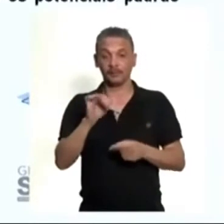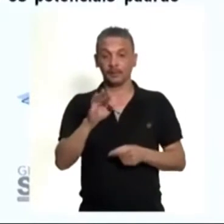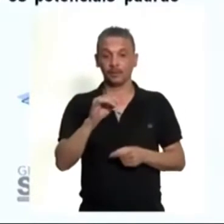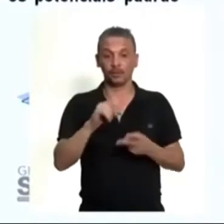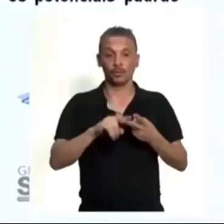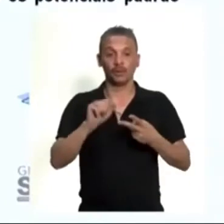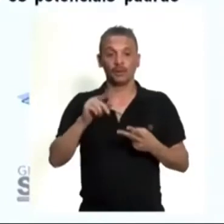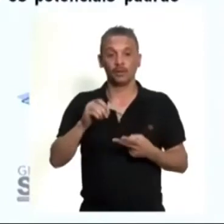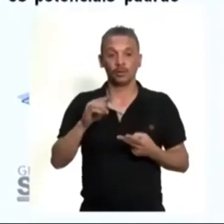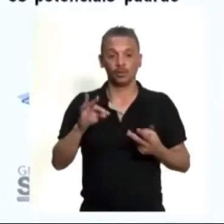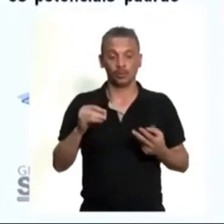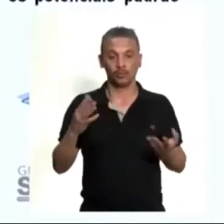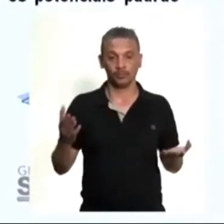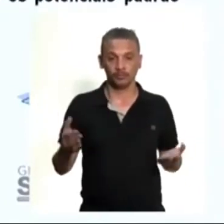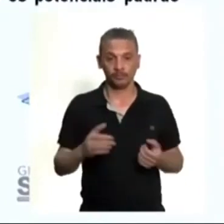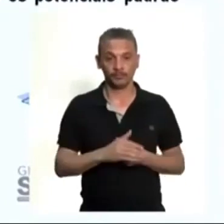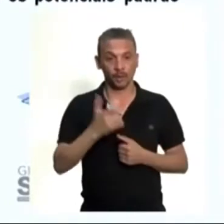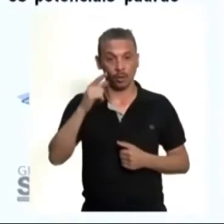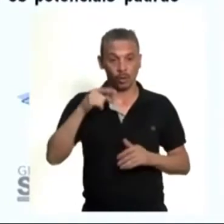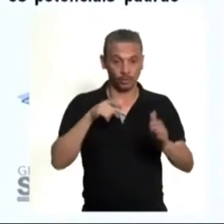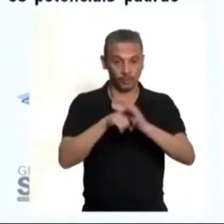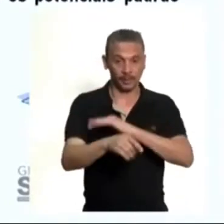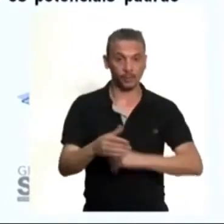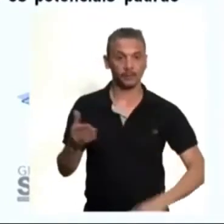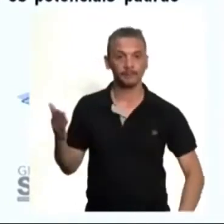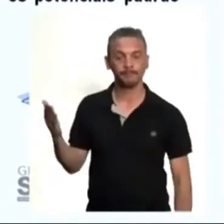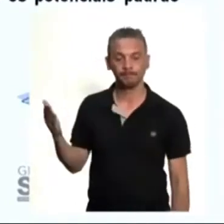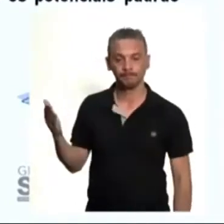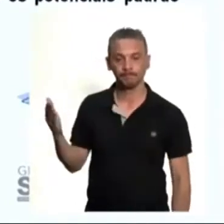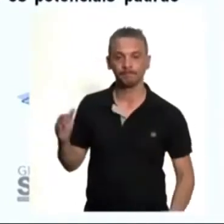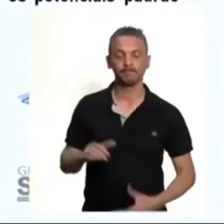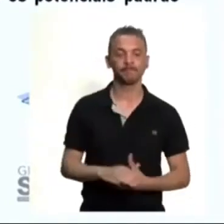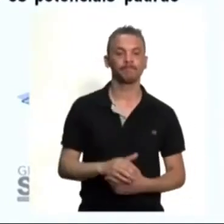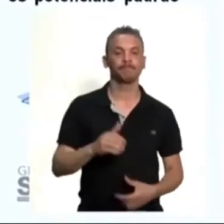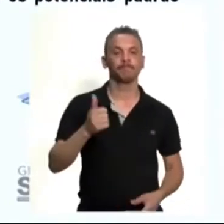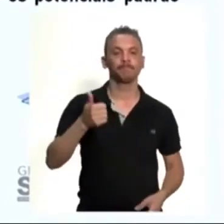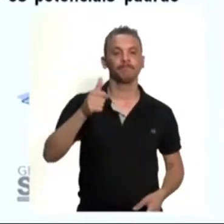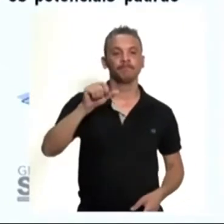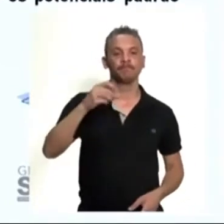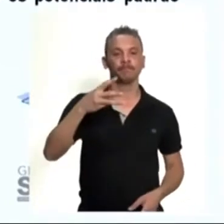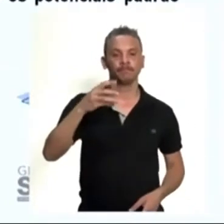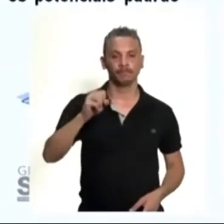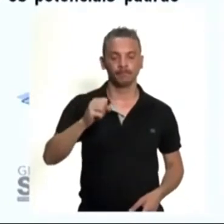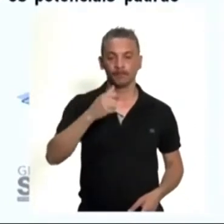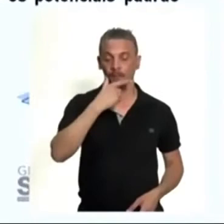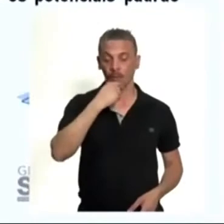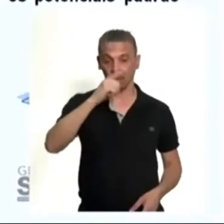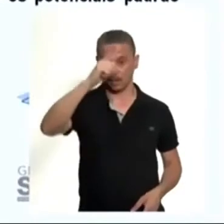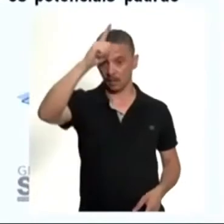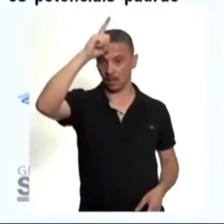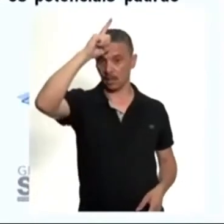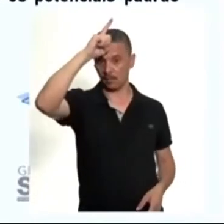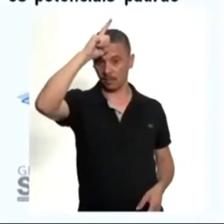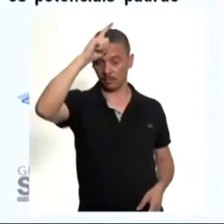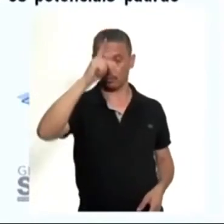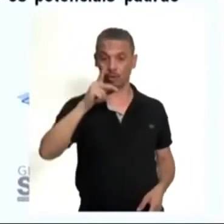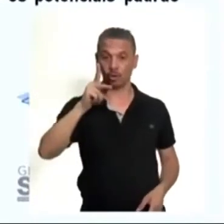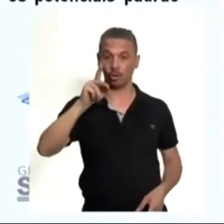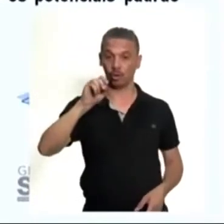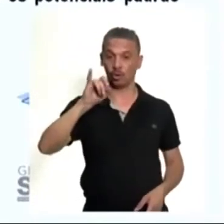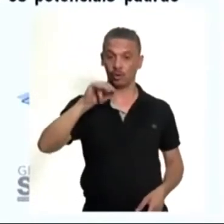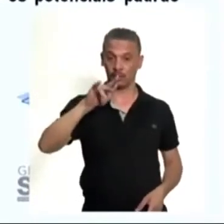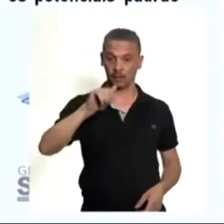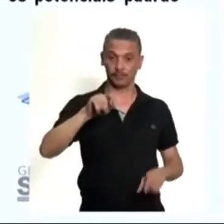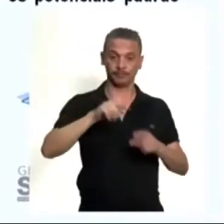né? Olha essa outra questão, ó. Em 1938, o arqueólogo alemão Wilhelm Koning, né, diretor do